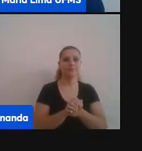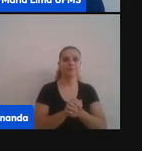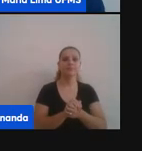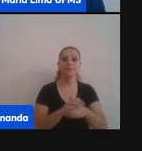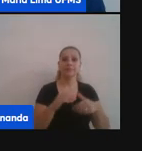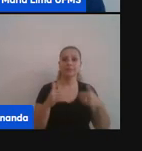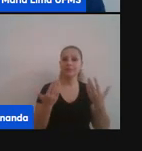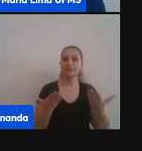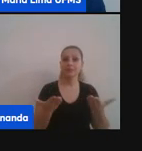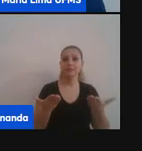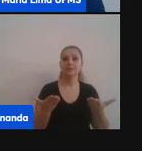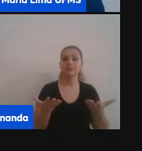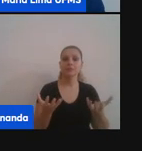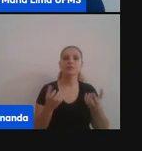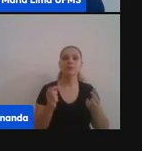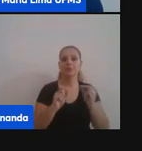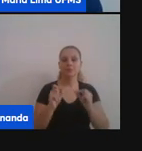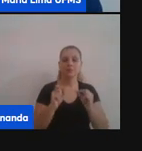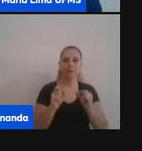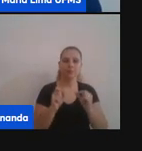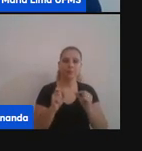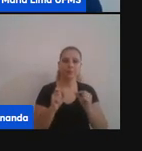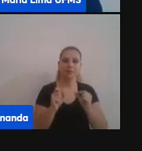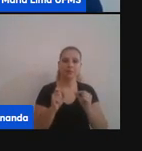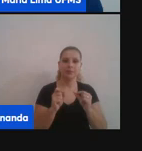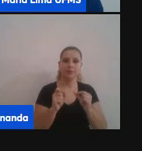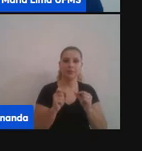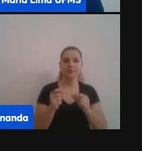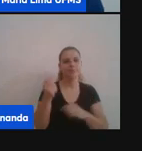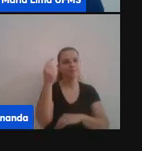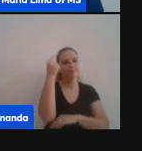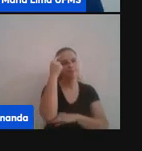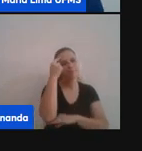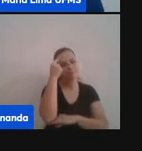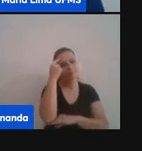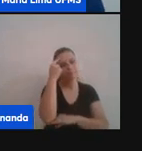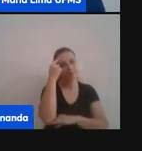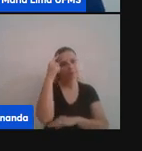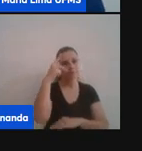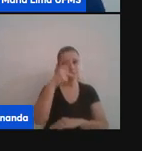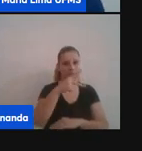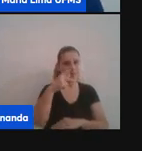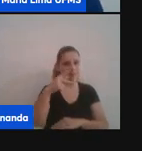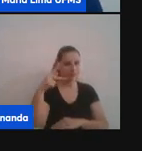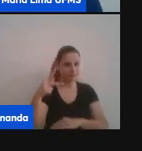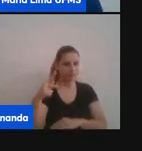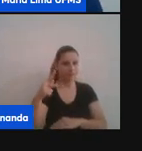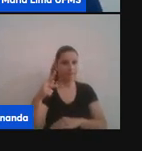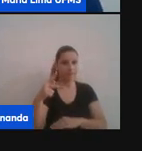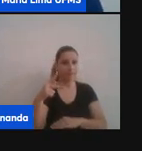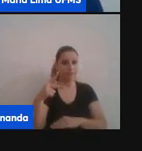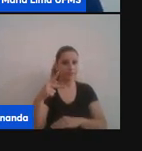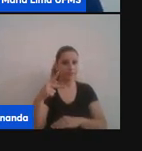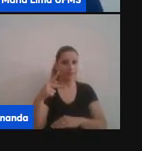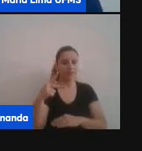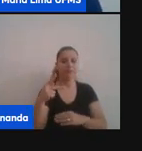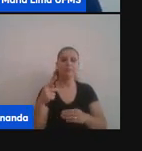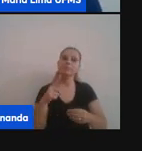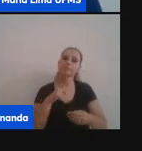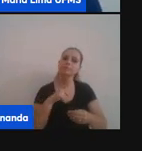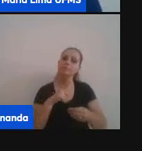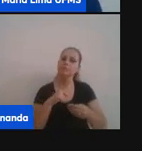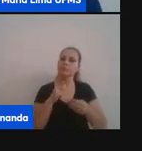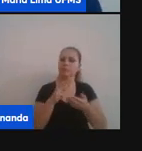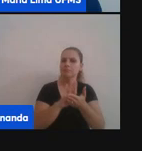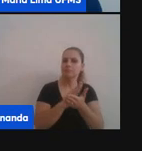Então, eu quero encaminhando para o fechamento para pensar, né, que o projeto político-pedagógico ele envolve alguns elementos,